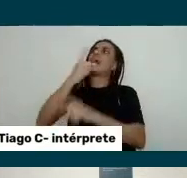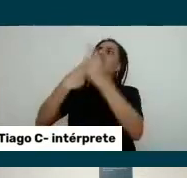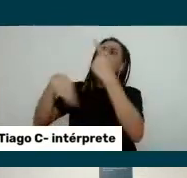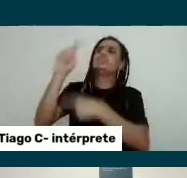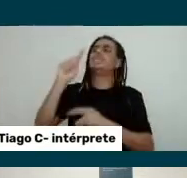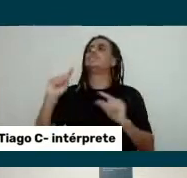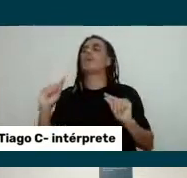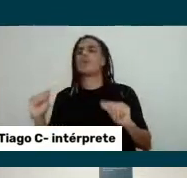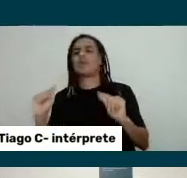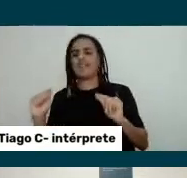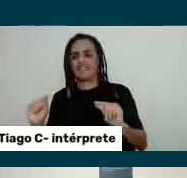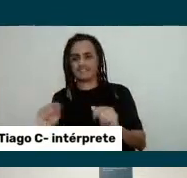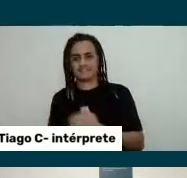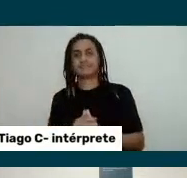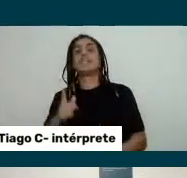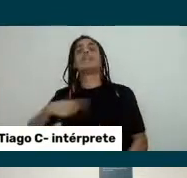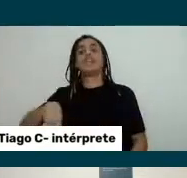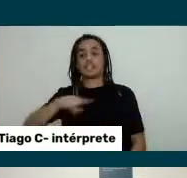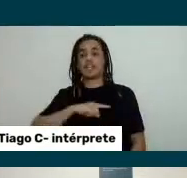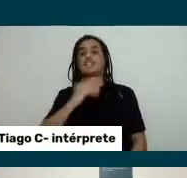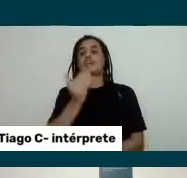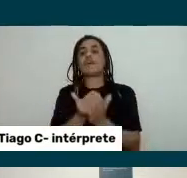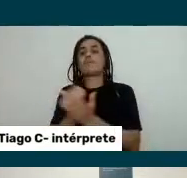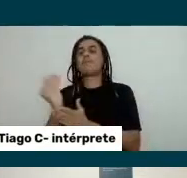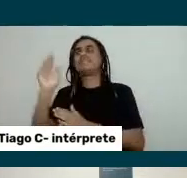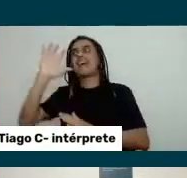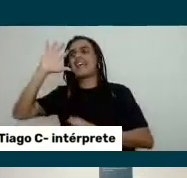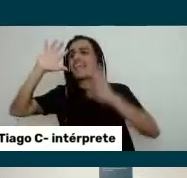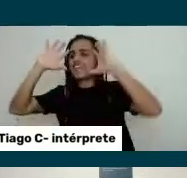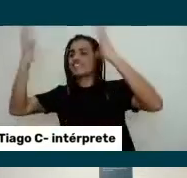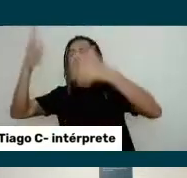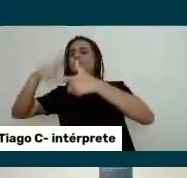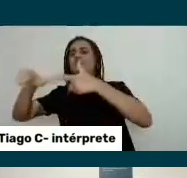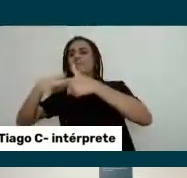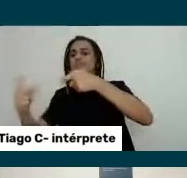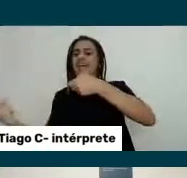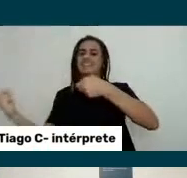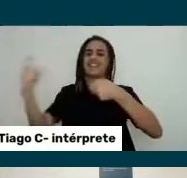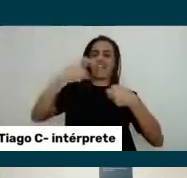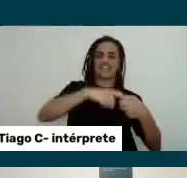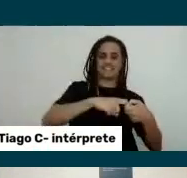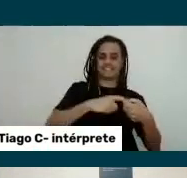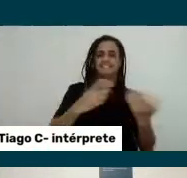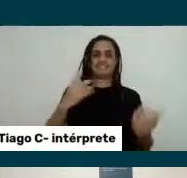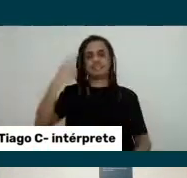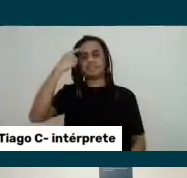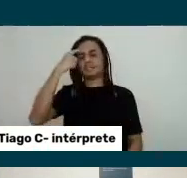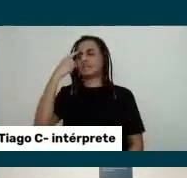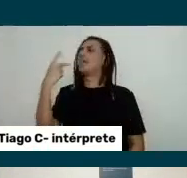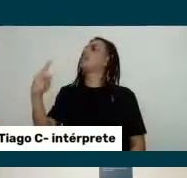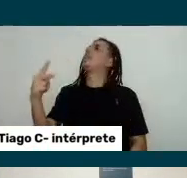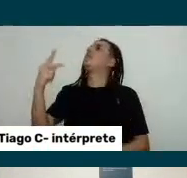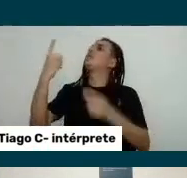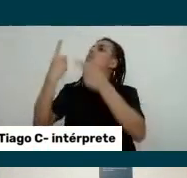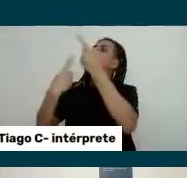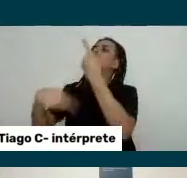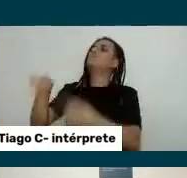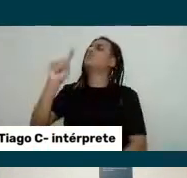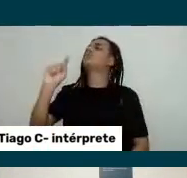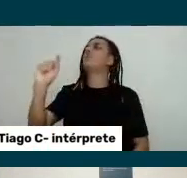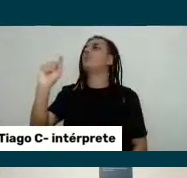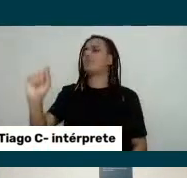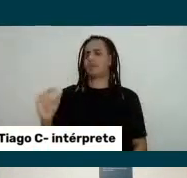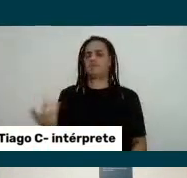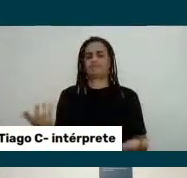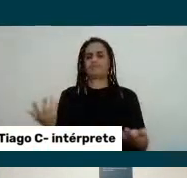aí a gente começa a resolver o problema de trás para frente para chegar na métrica. Então, qual é seu sucesso? Que pergunta te ajuda a responder